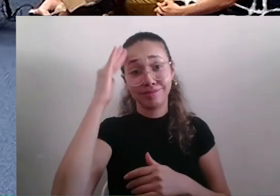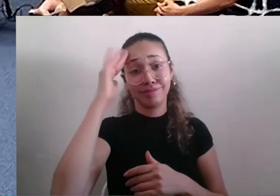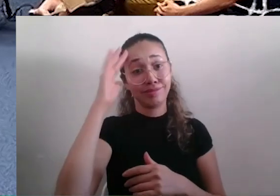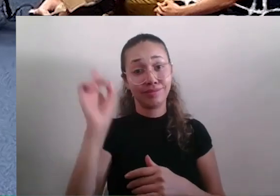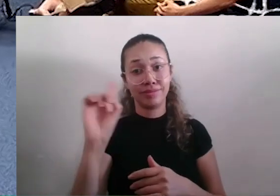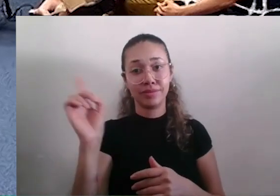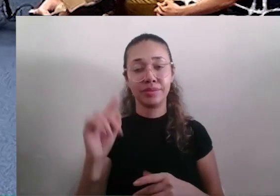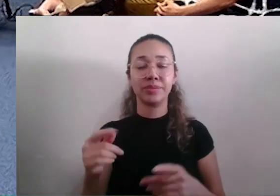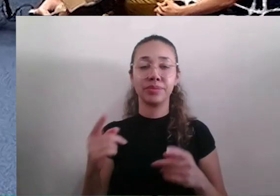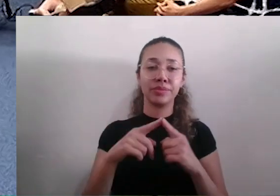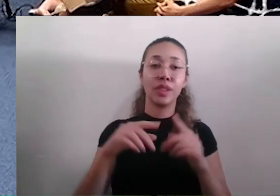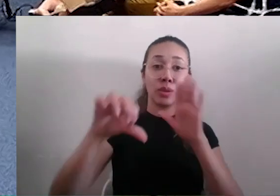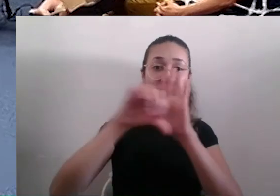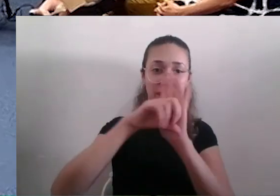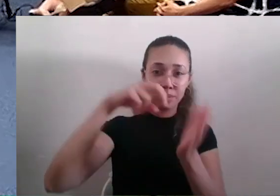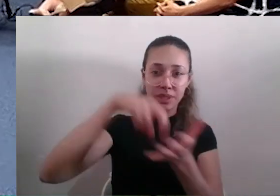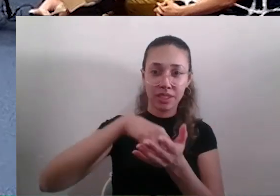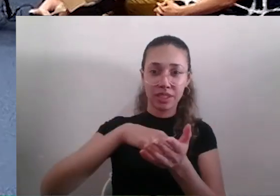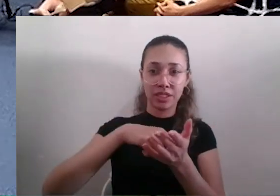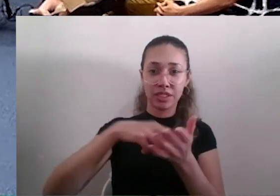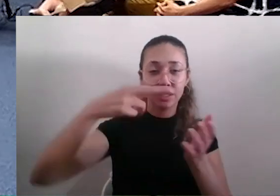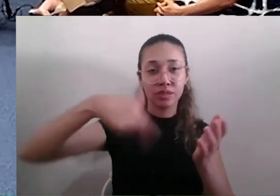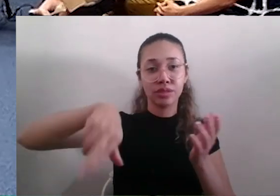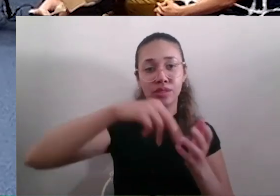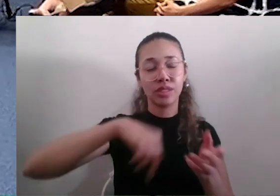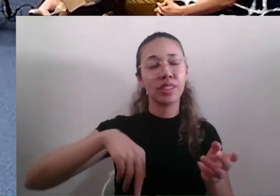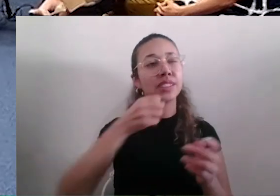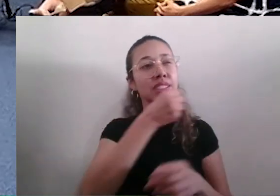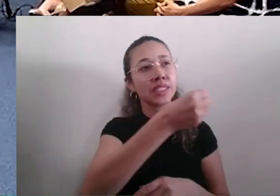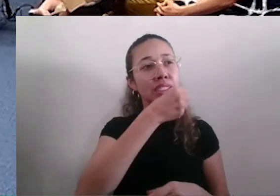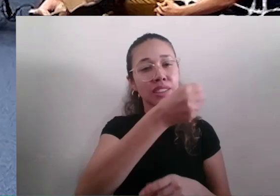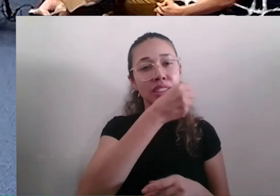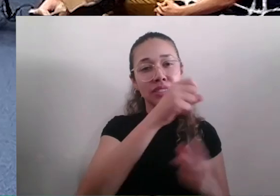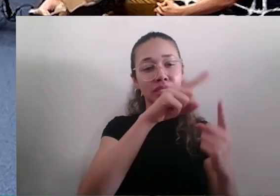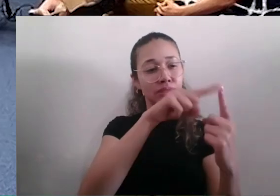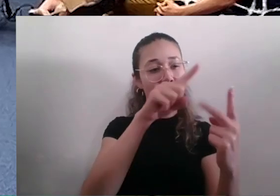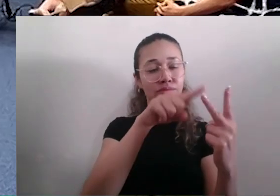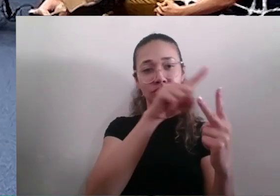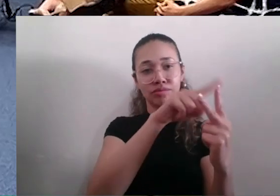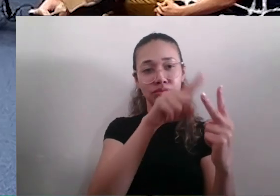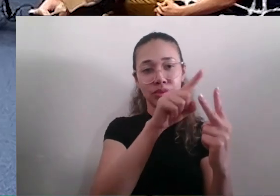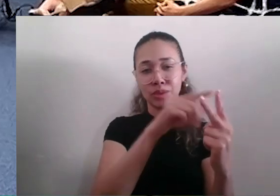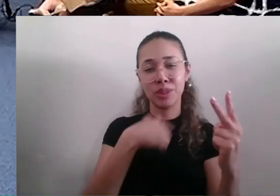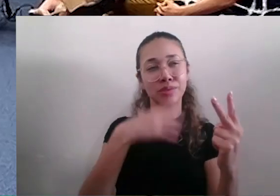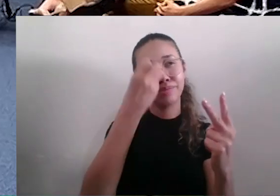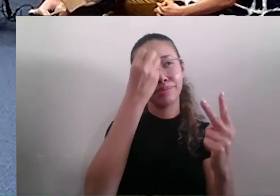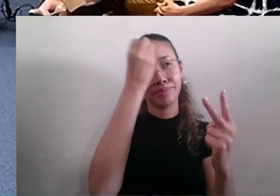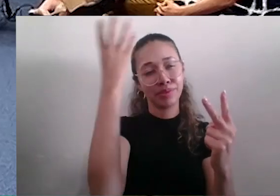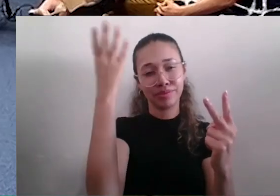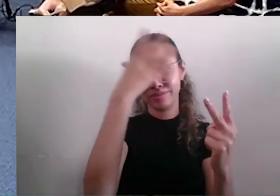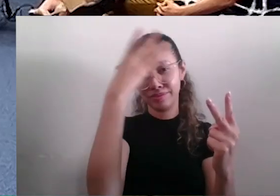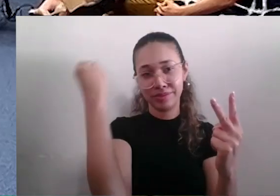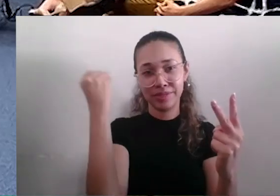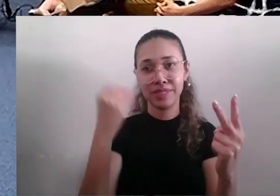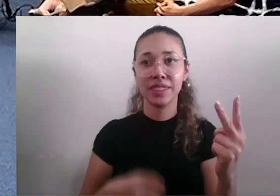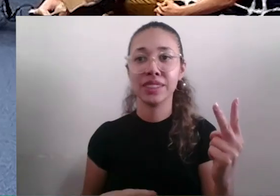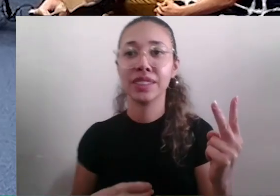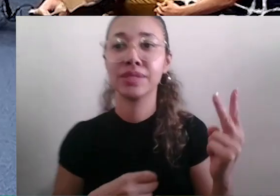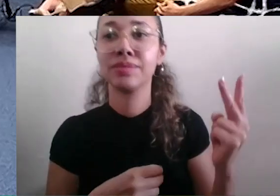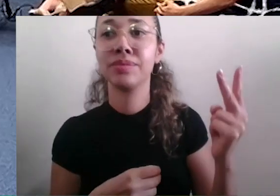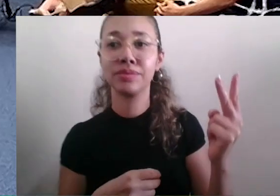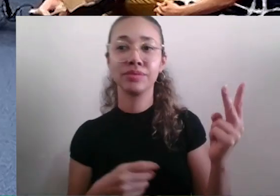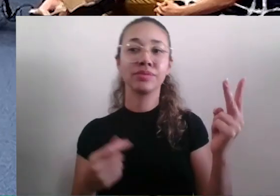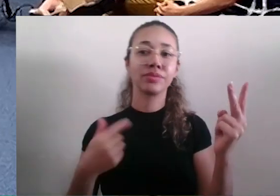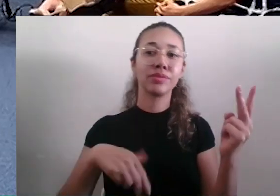juízes cujo nome eu não vou dizer porque eu não me lembro nem diria eu não diria mas eu realmente não me lembro eu tava tentando lembrar agora eu não me lembro e a gente não